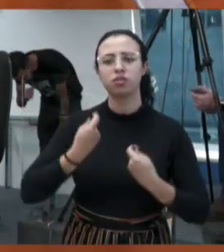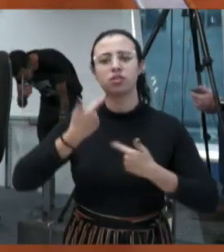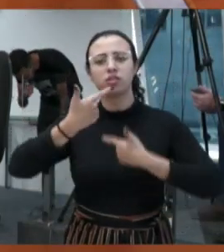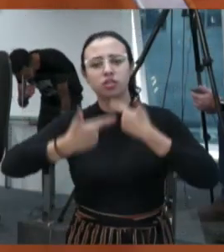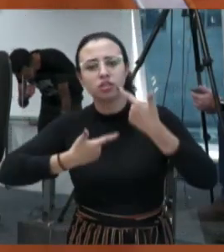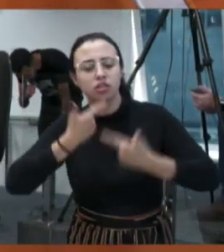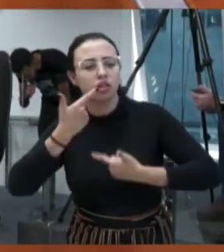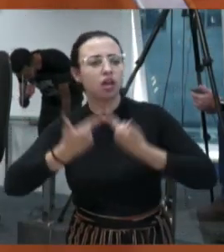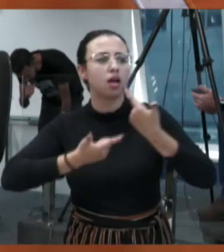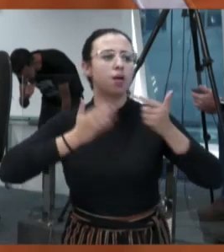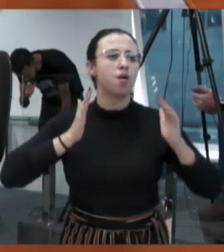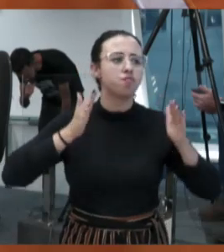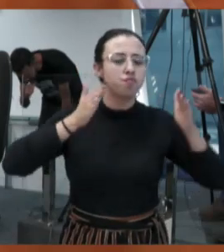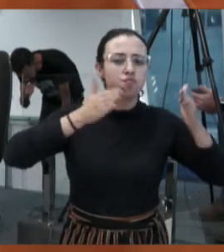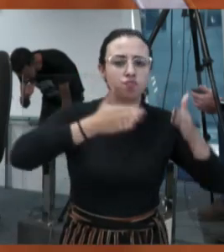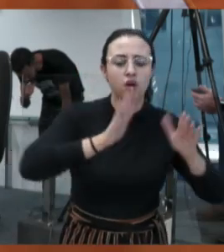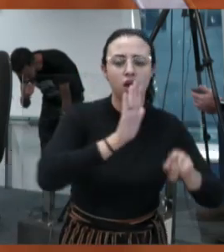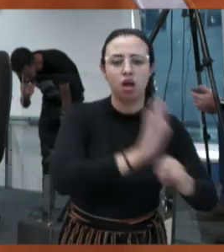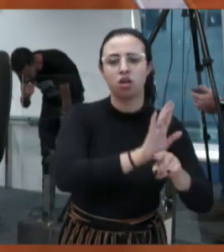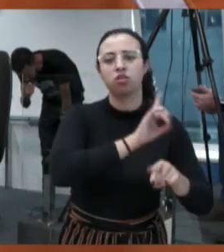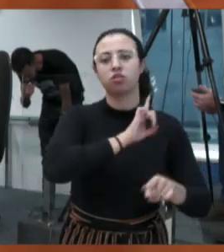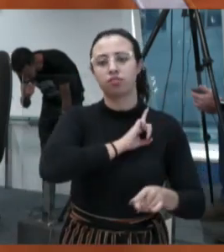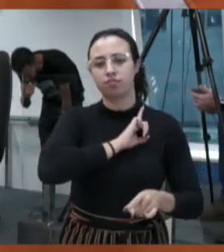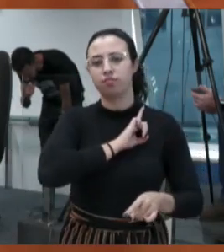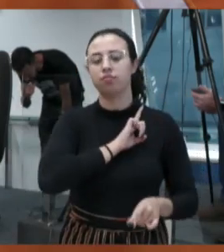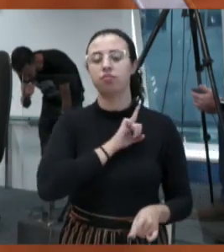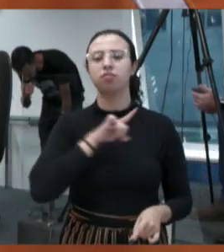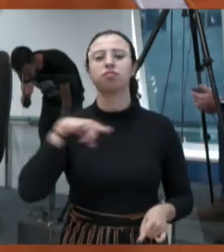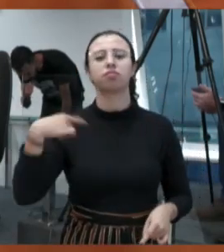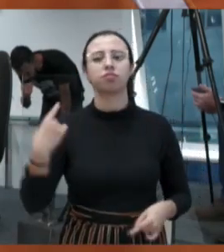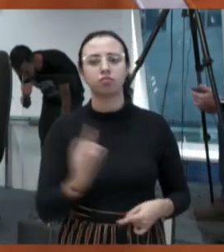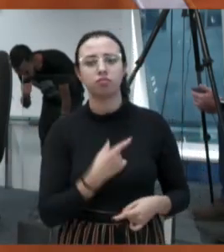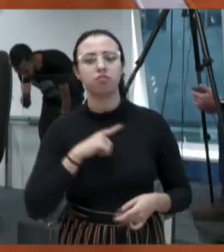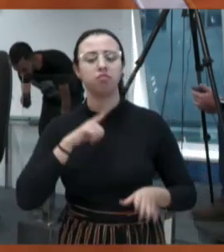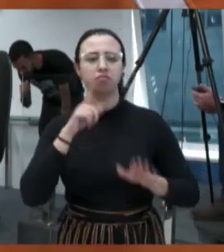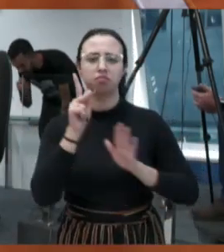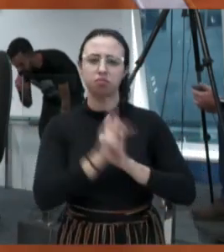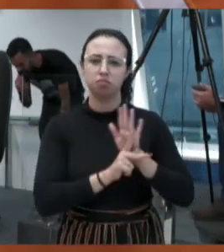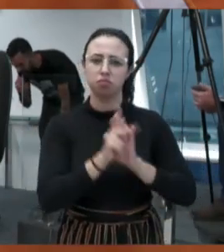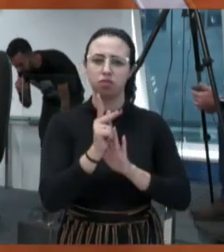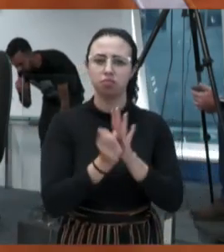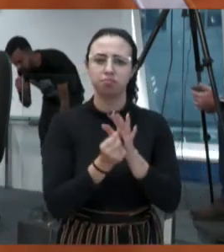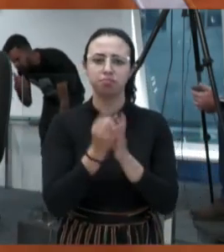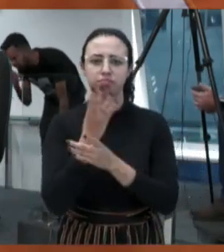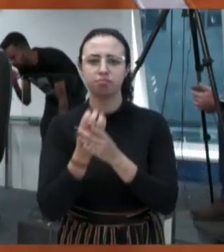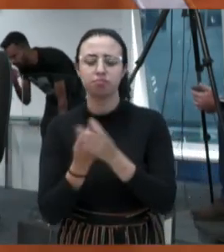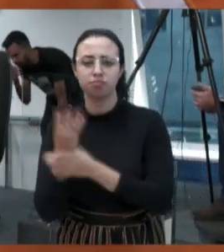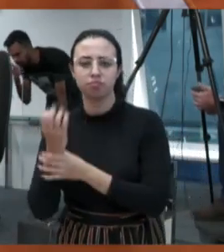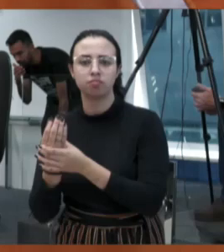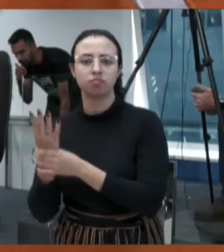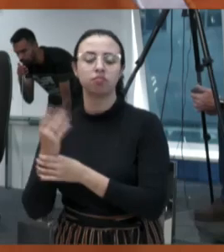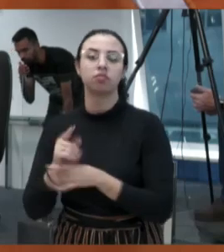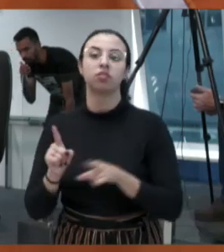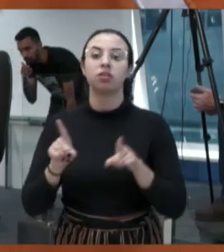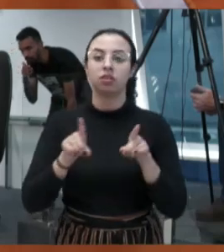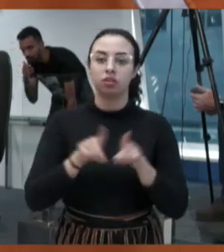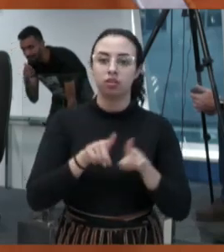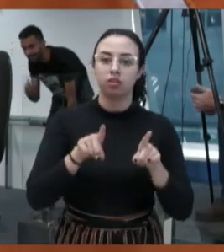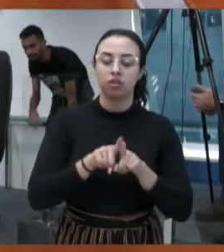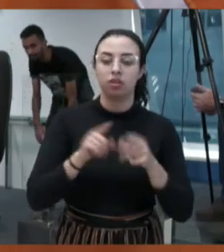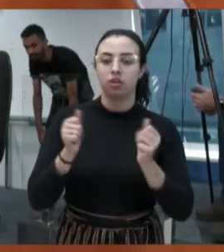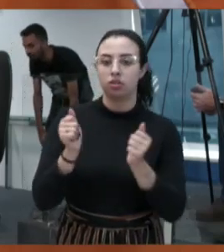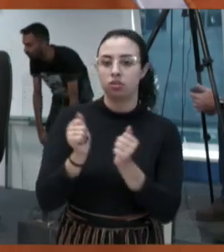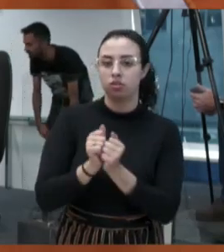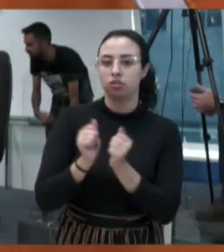fiscalizando o executivo, que é a nossa obrigação. Estamos aqui fazendo projeto nessa casa para atender todo Divinópolis, e também, juntos